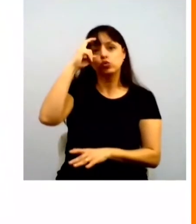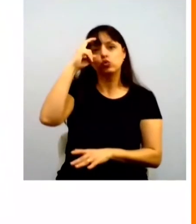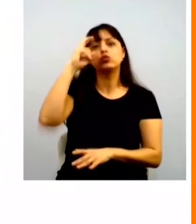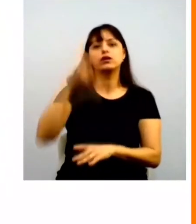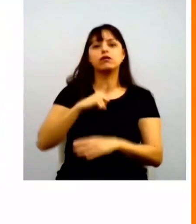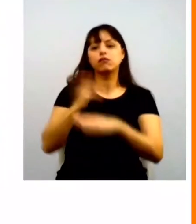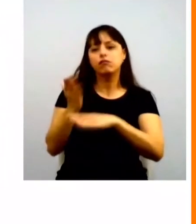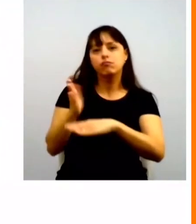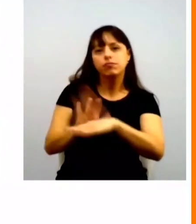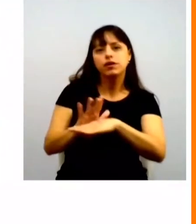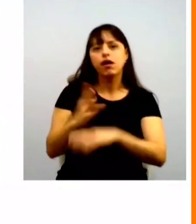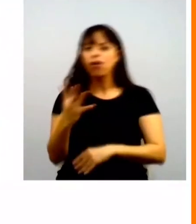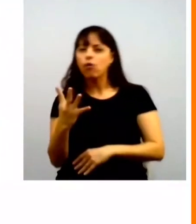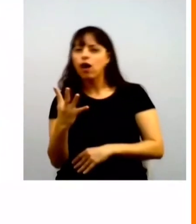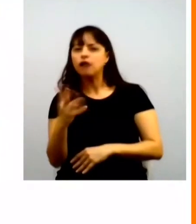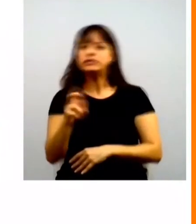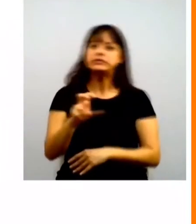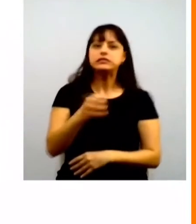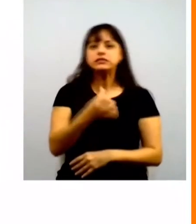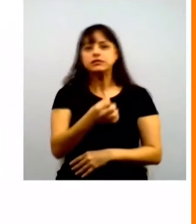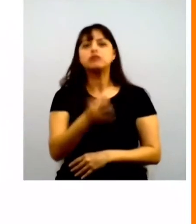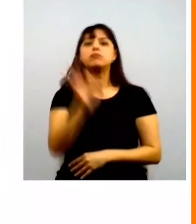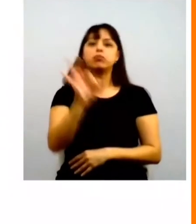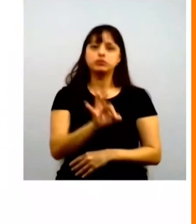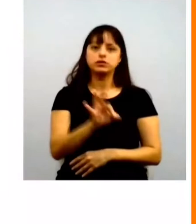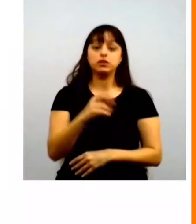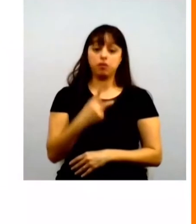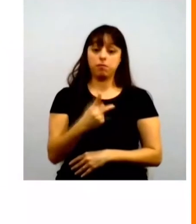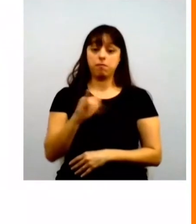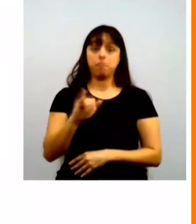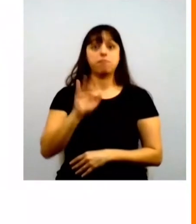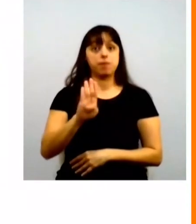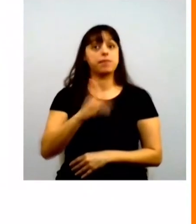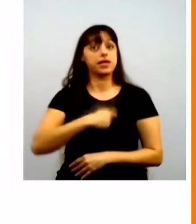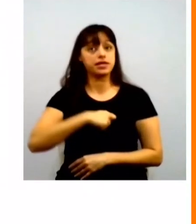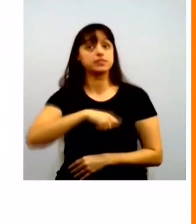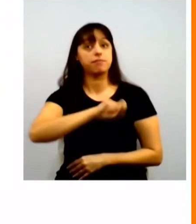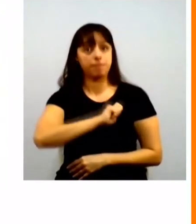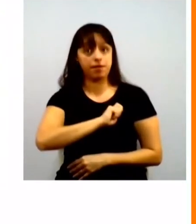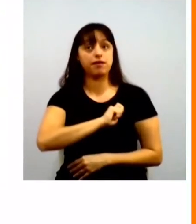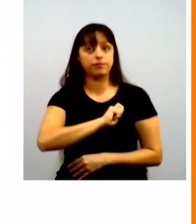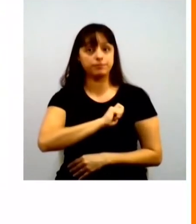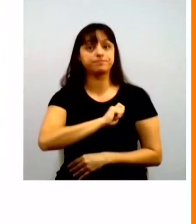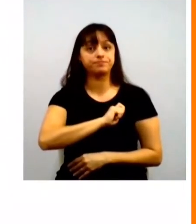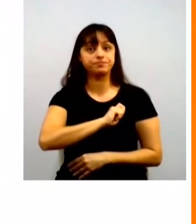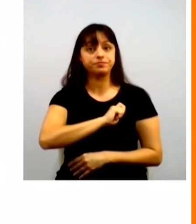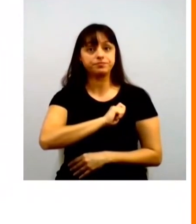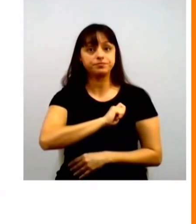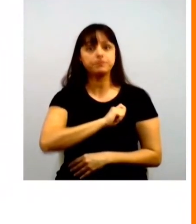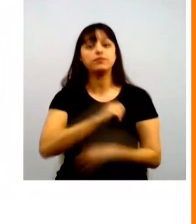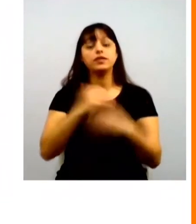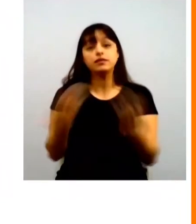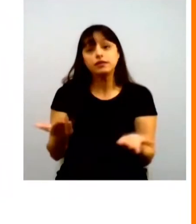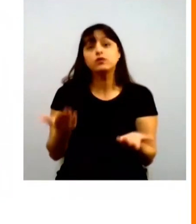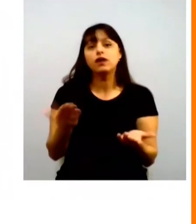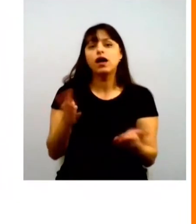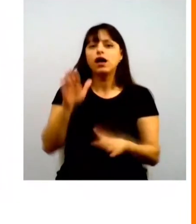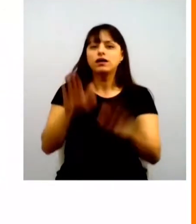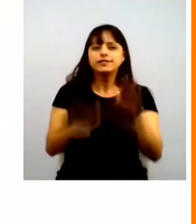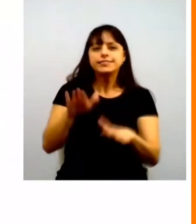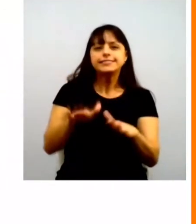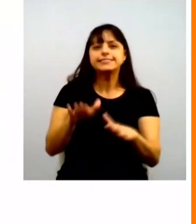e bruto, portanto, estamos falando de magnitudes importantes desse sector cultural, às vezes pouco aceitado